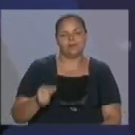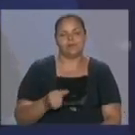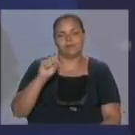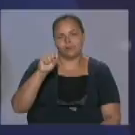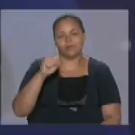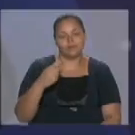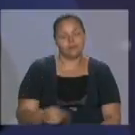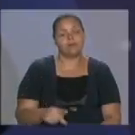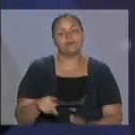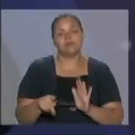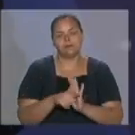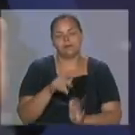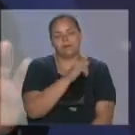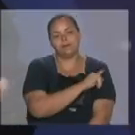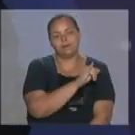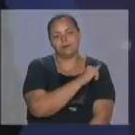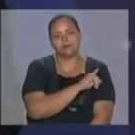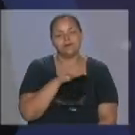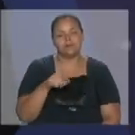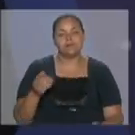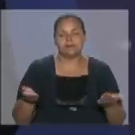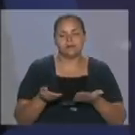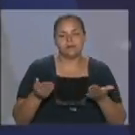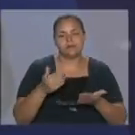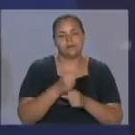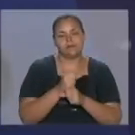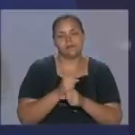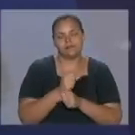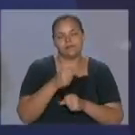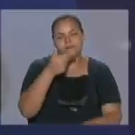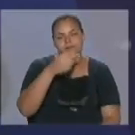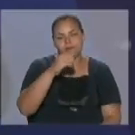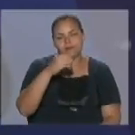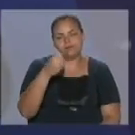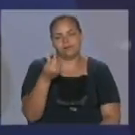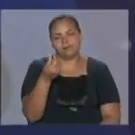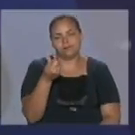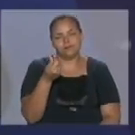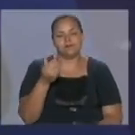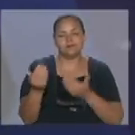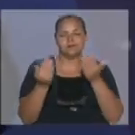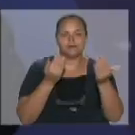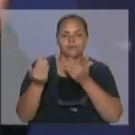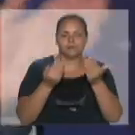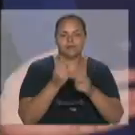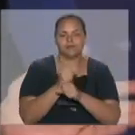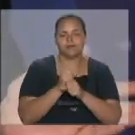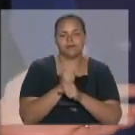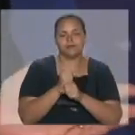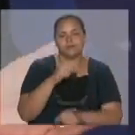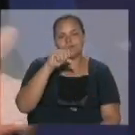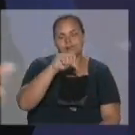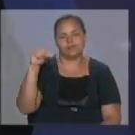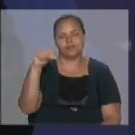79,8% estão no Rio de Janeiro. Aí você pega agora 2016. Comparando com